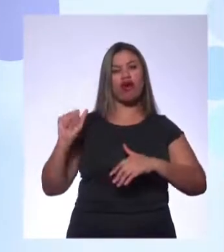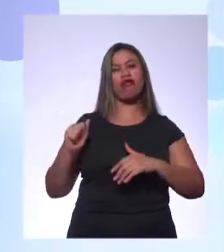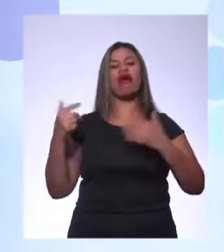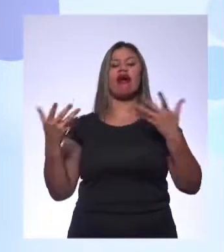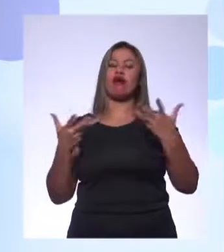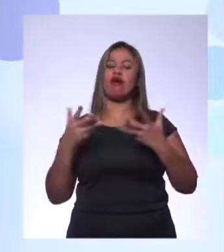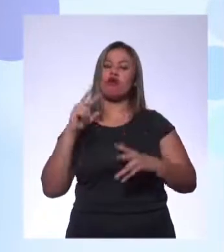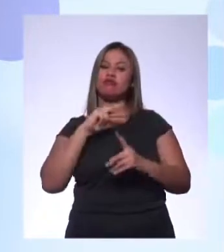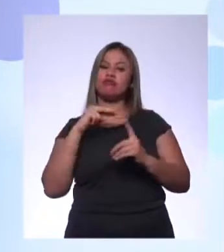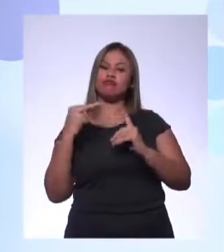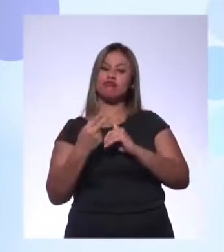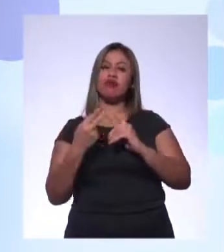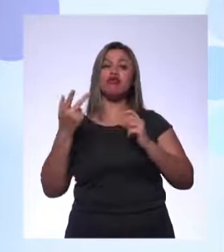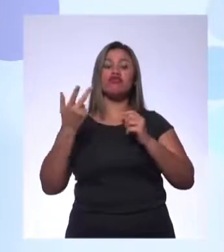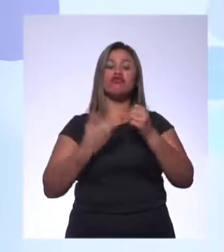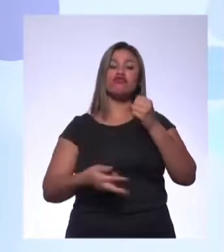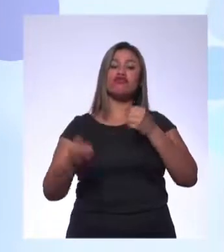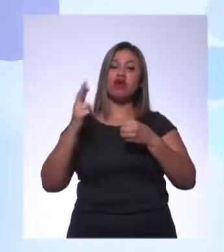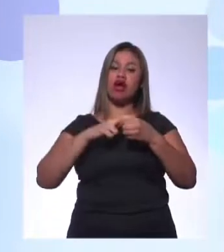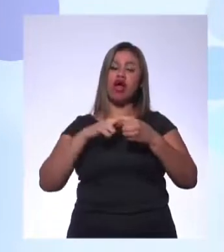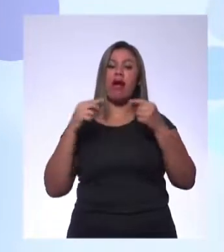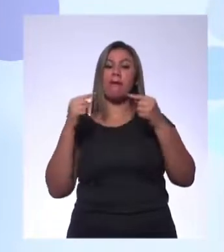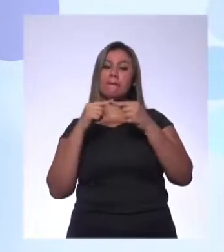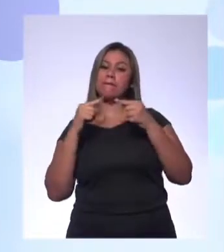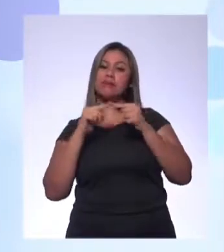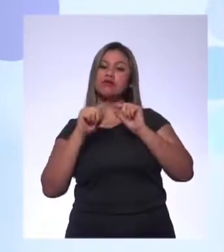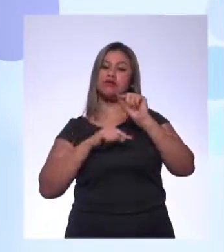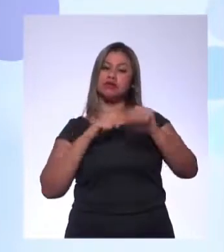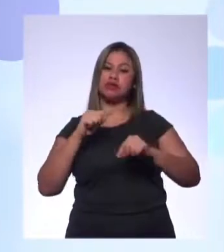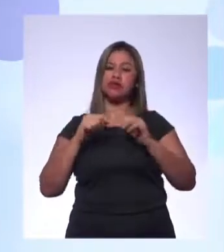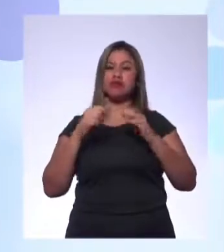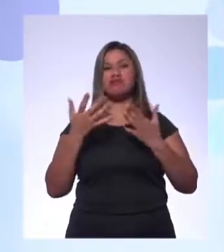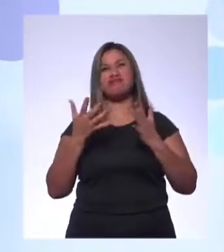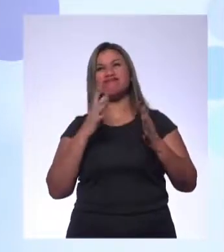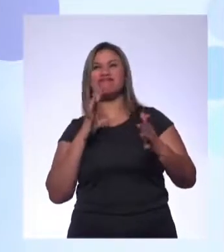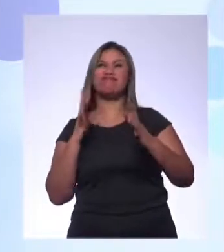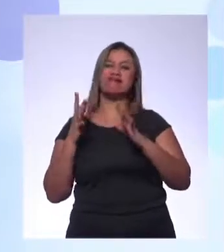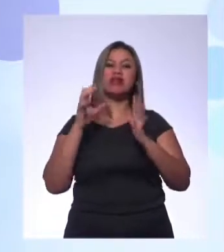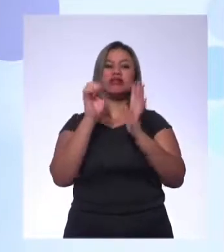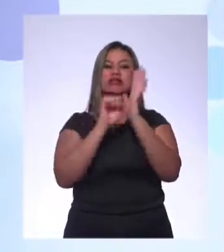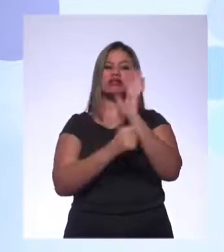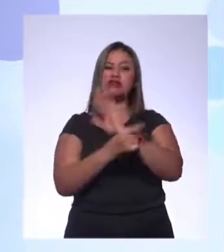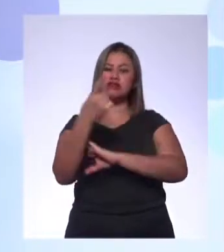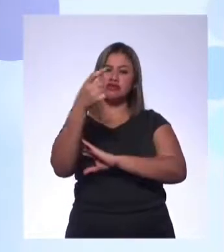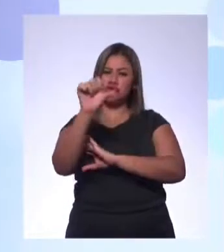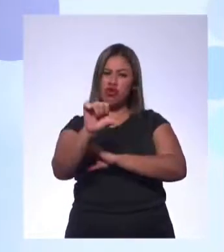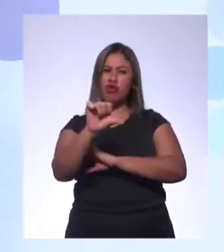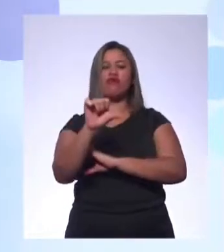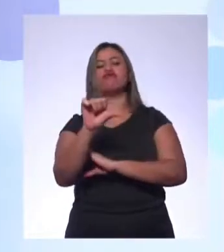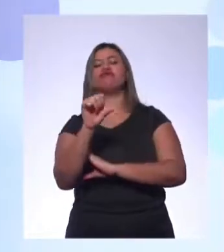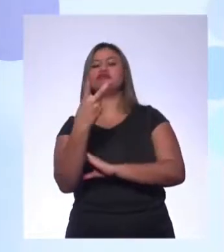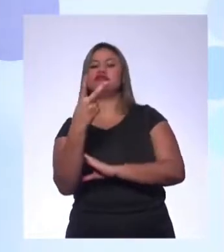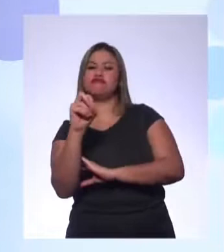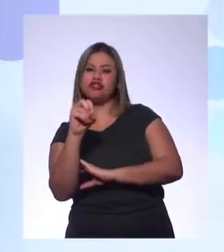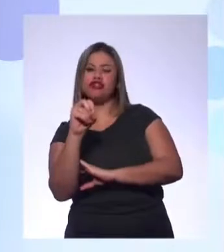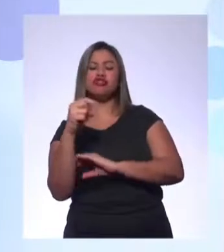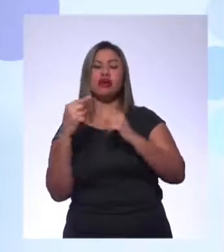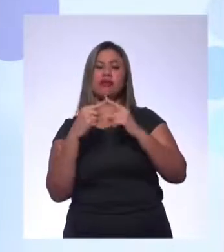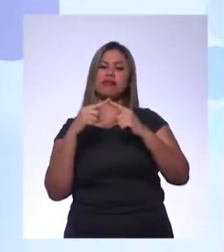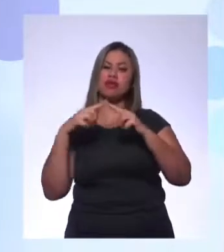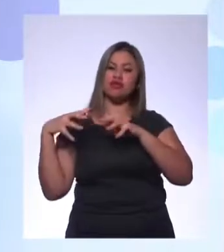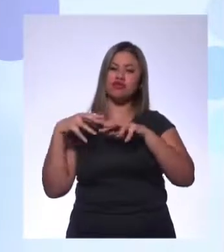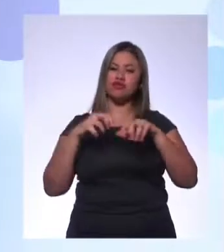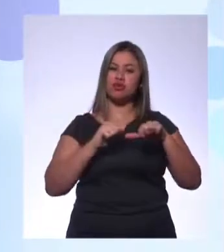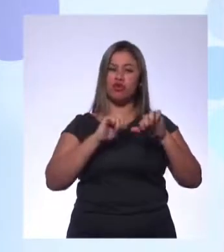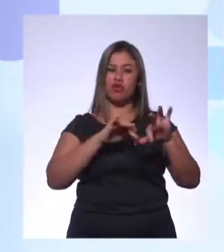retomada, olhando o contexto histórico, aí, virada do século XIX para o XX, com a questão do neocolonialismo